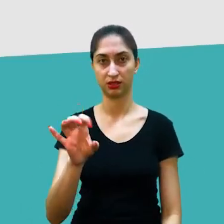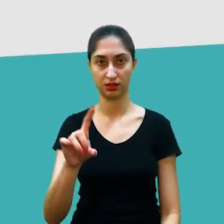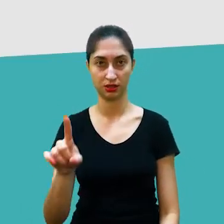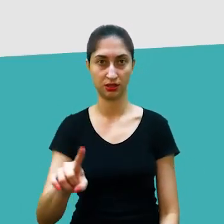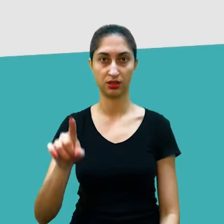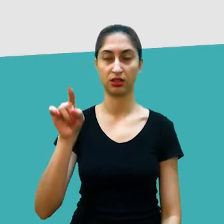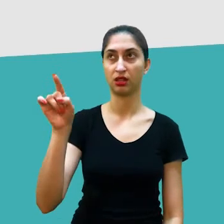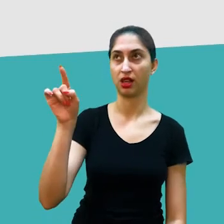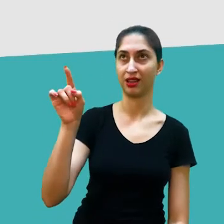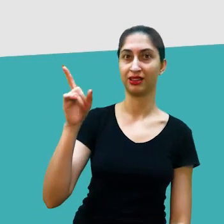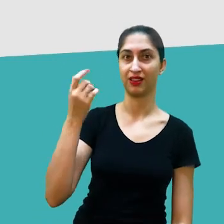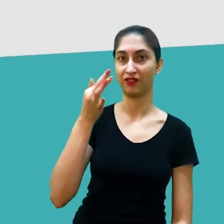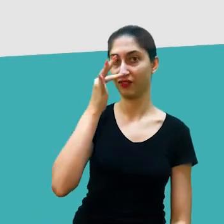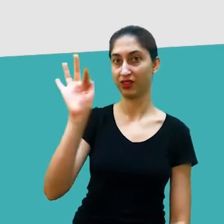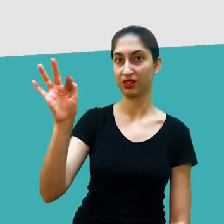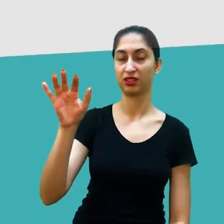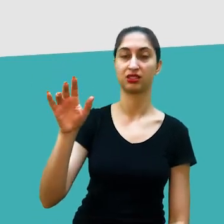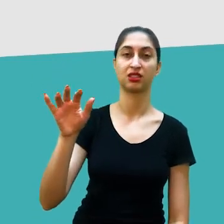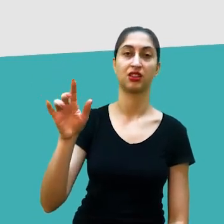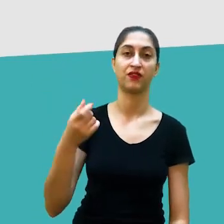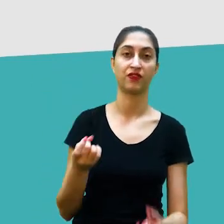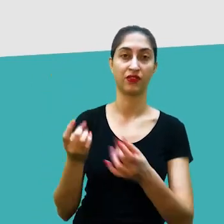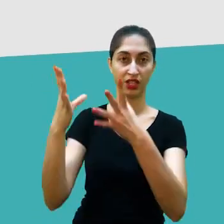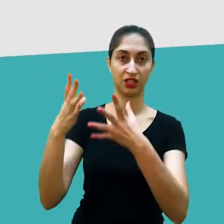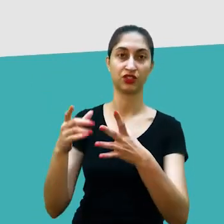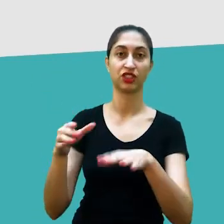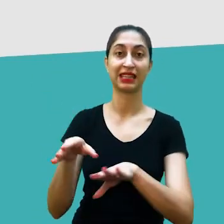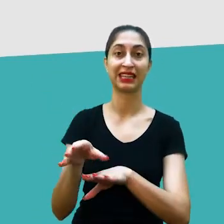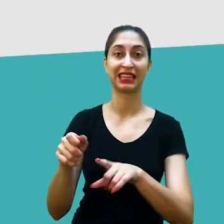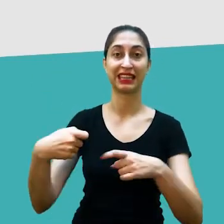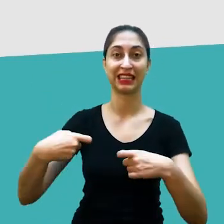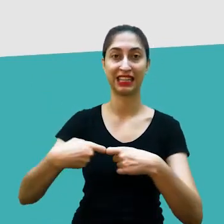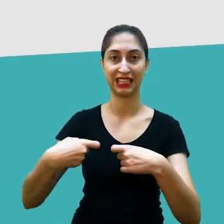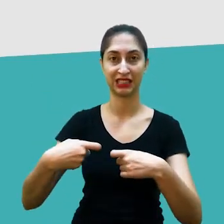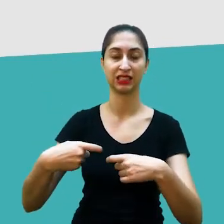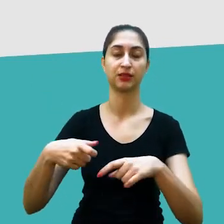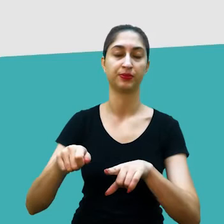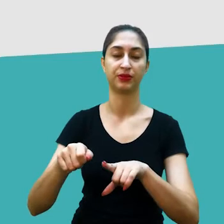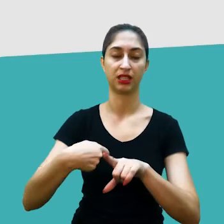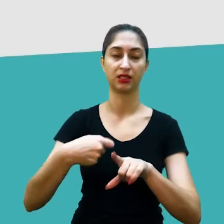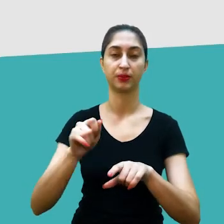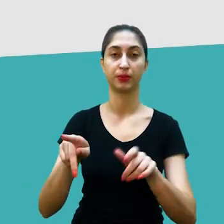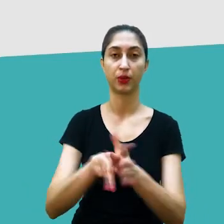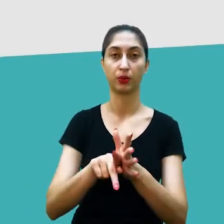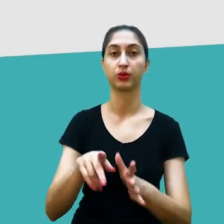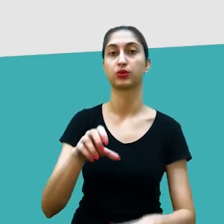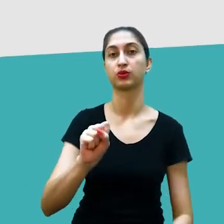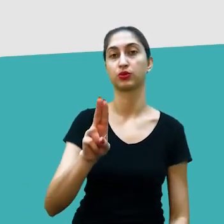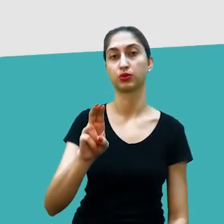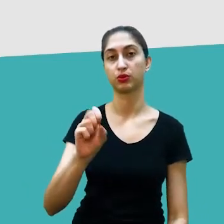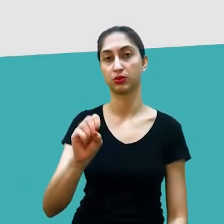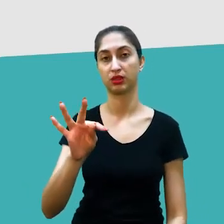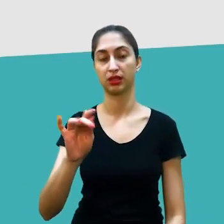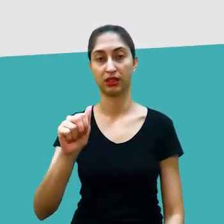França como Veja, que é um tênis sustentável, feito com algodão, feito com couro sustentável. Existe um caminho de rastreabilidade, que é